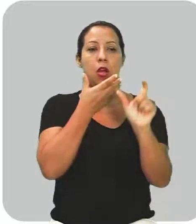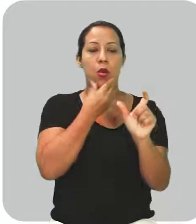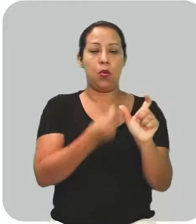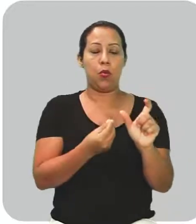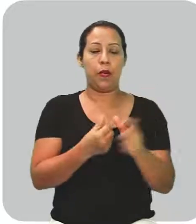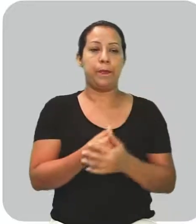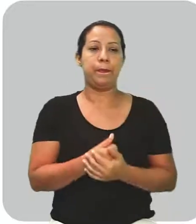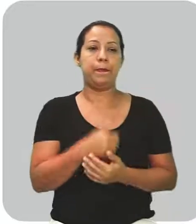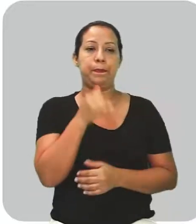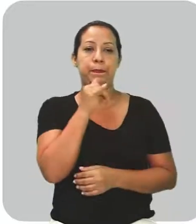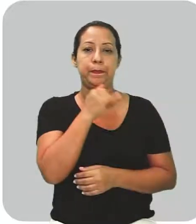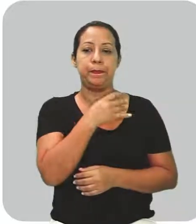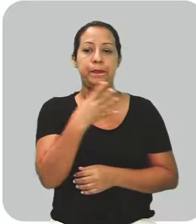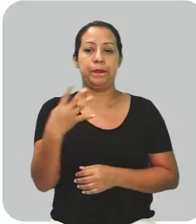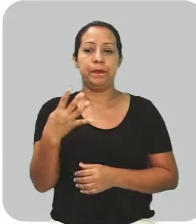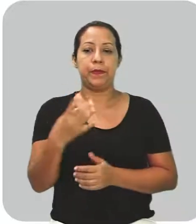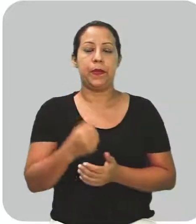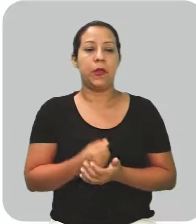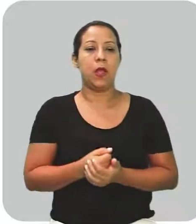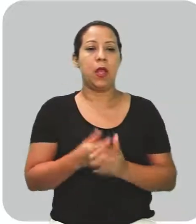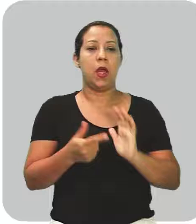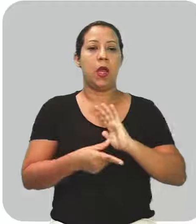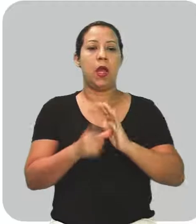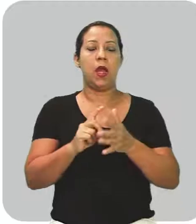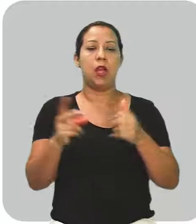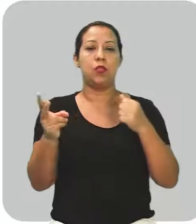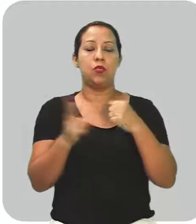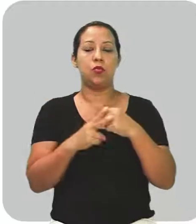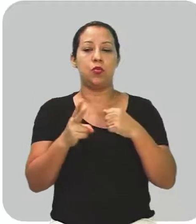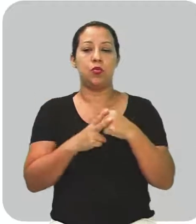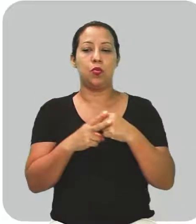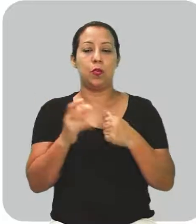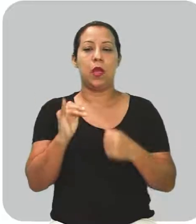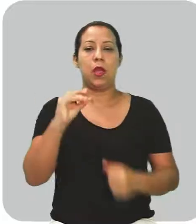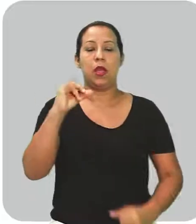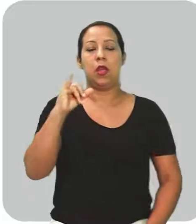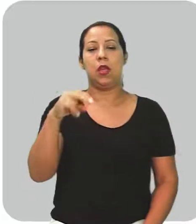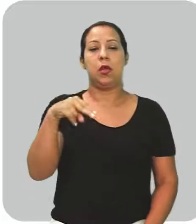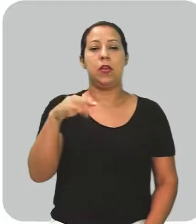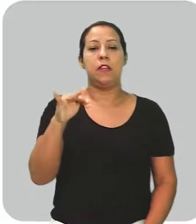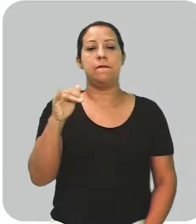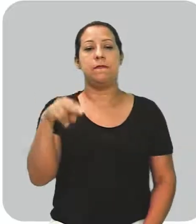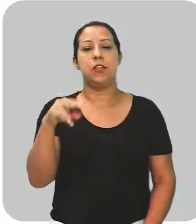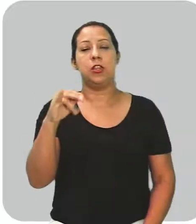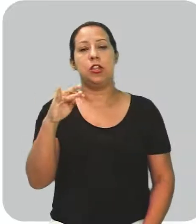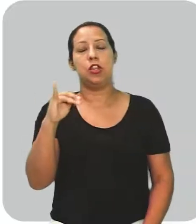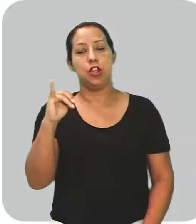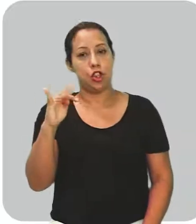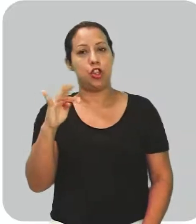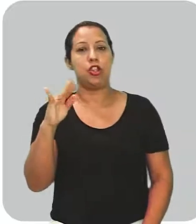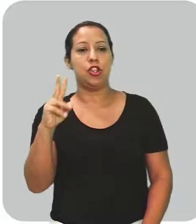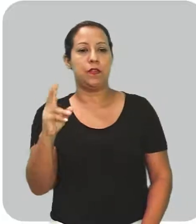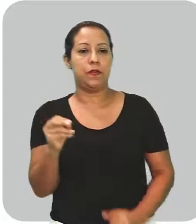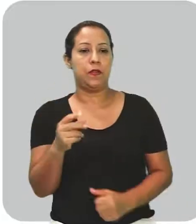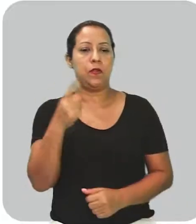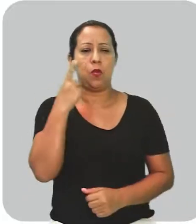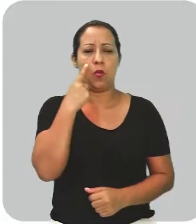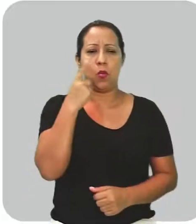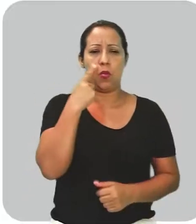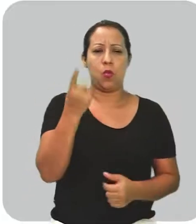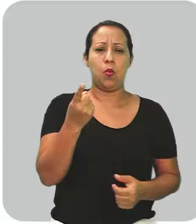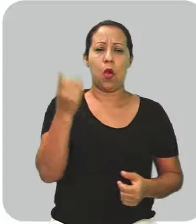Caso 4. Antes do verbo no infinitivo. Ficou a haver navios na